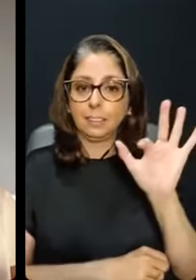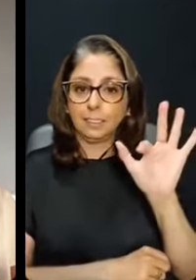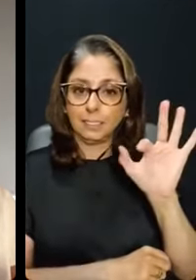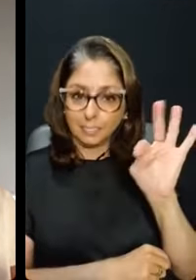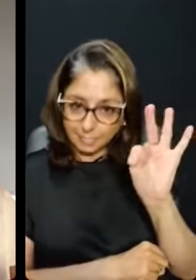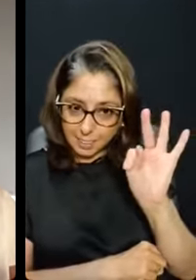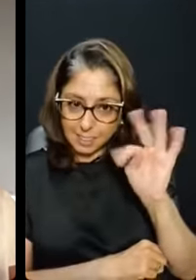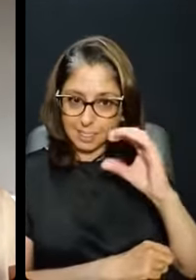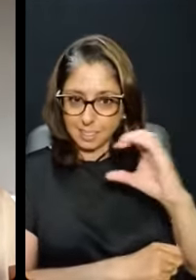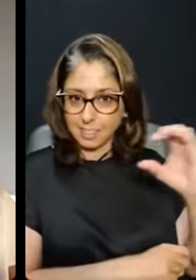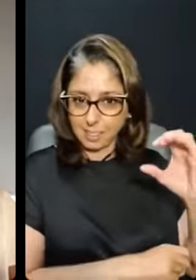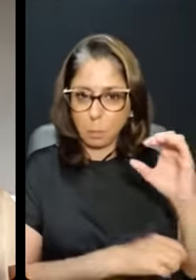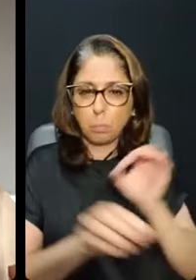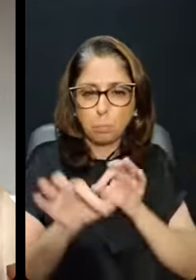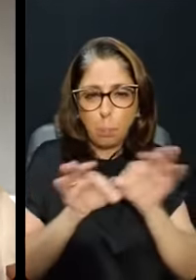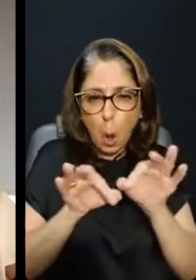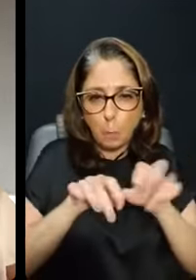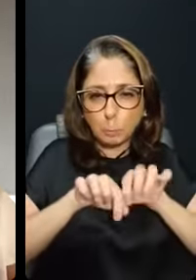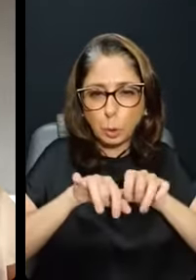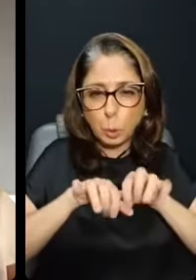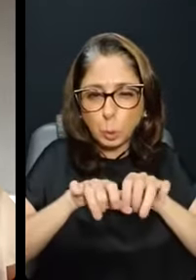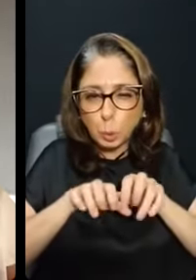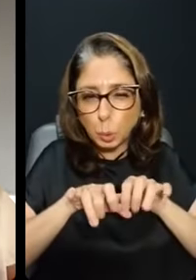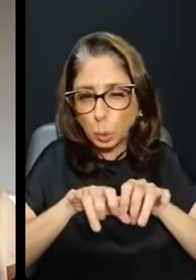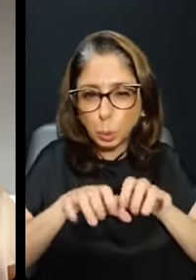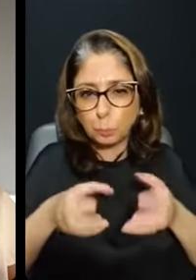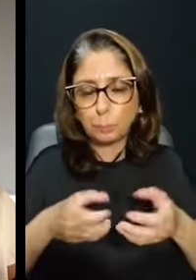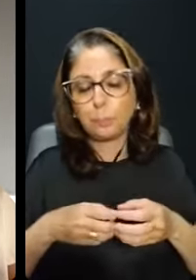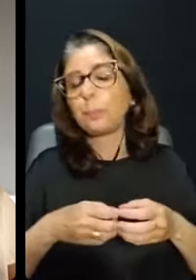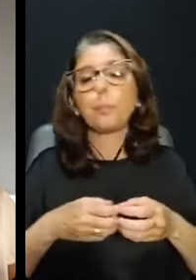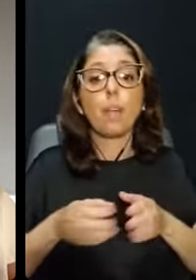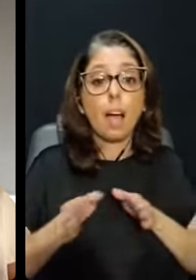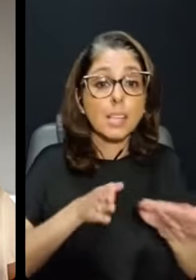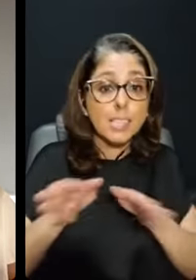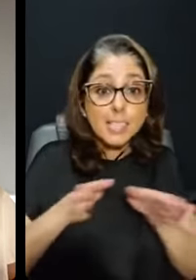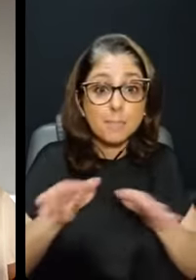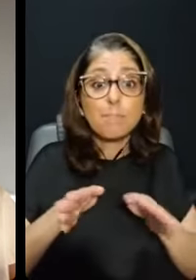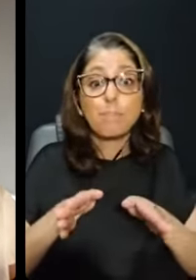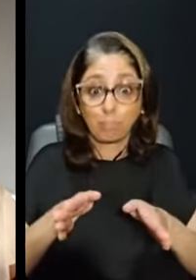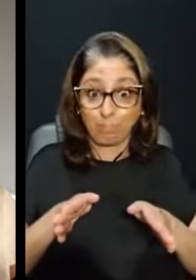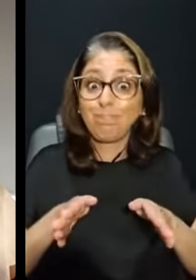e acessibilidade, porque eu queria ir um pouco além do que eu tinha estudado.